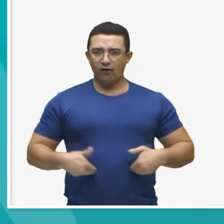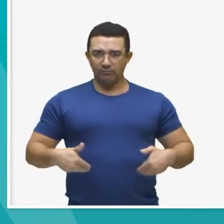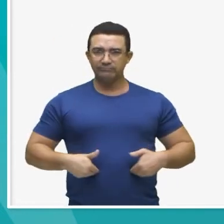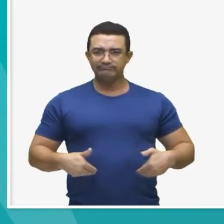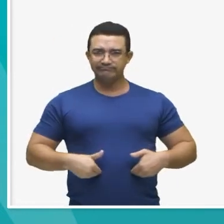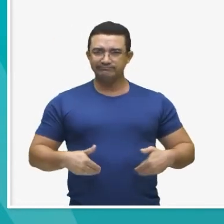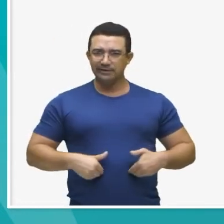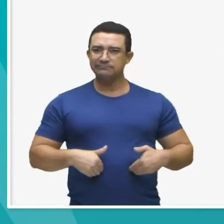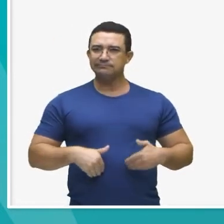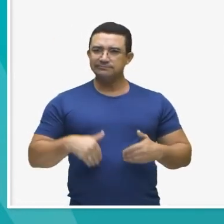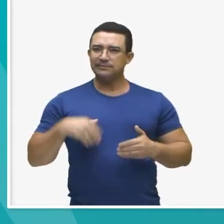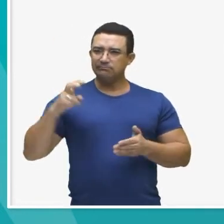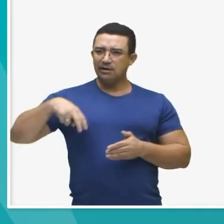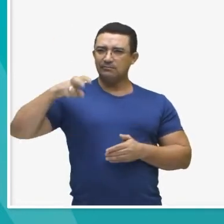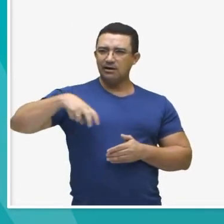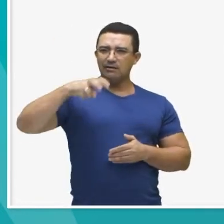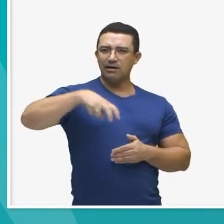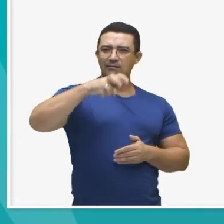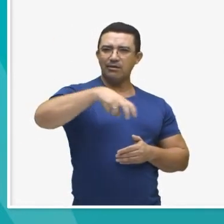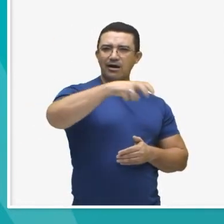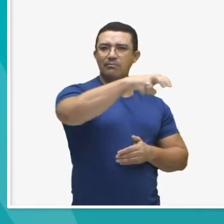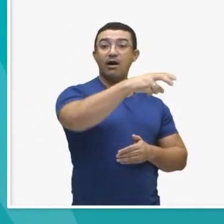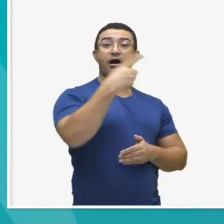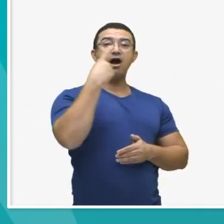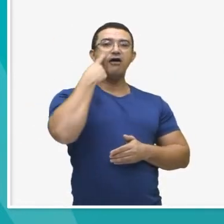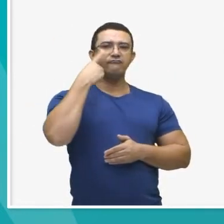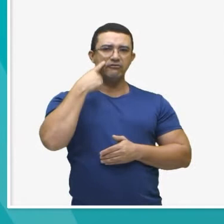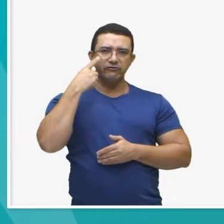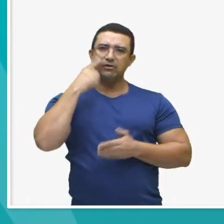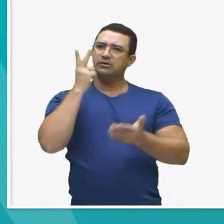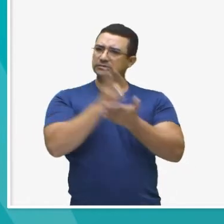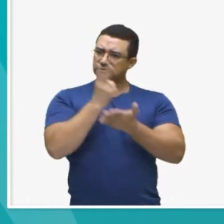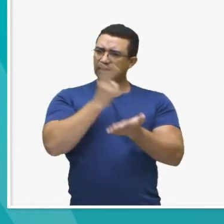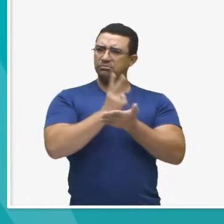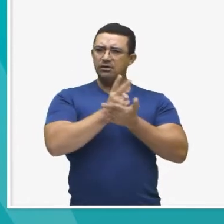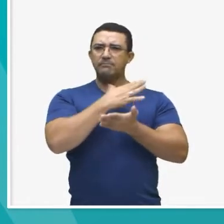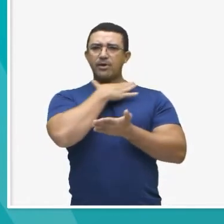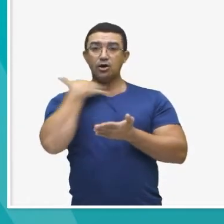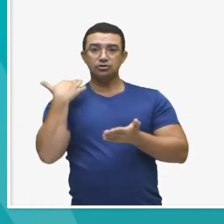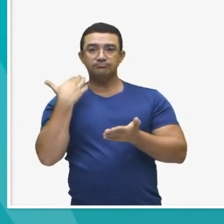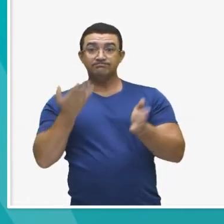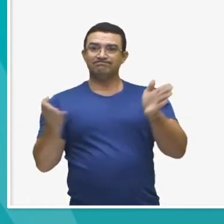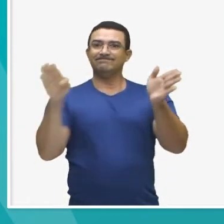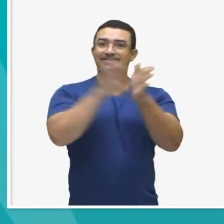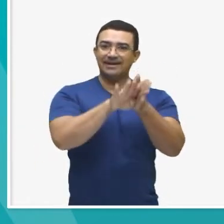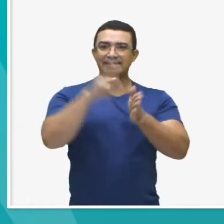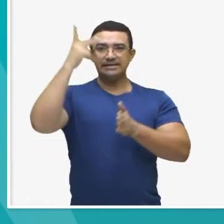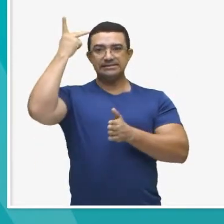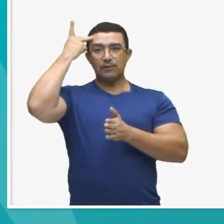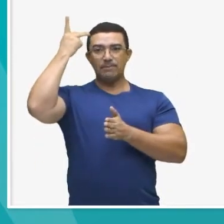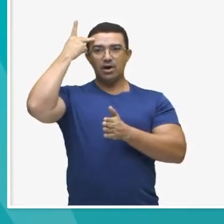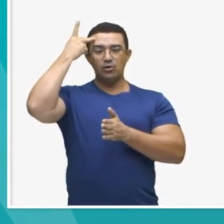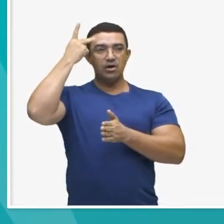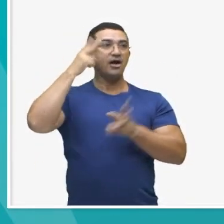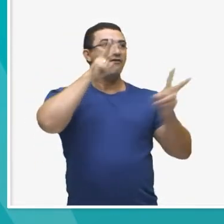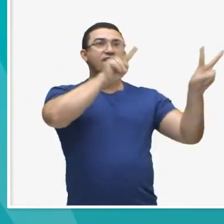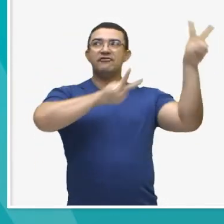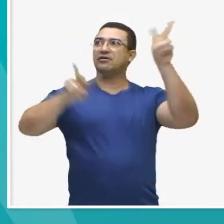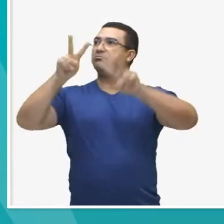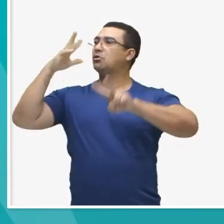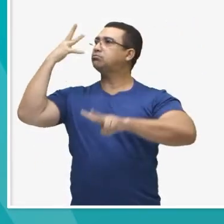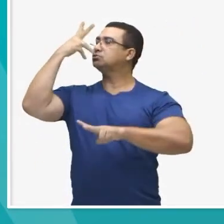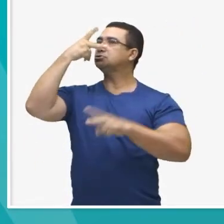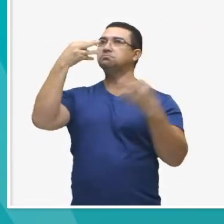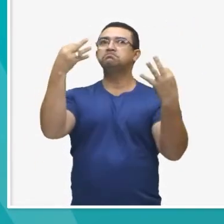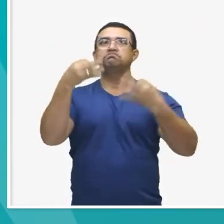né, ele vai se deparar com a vida. Então, eis aí a vitória da vida sobre a morte. Então, por isso que a morte vem